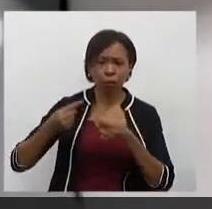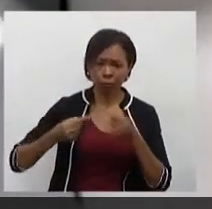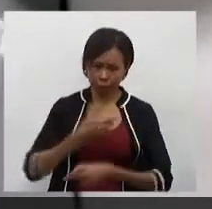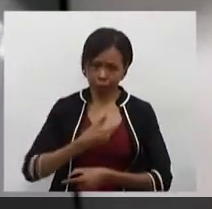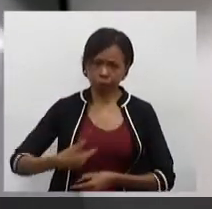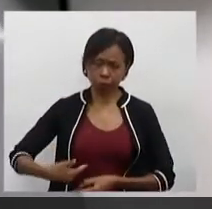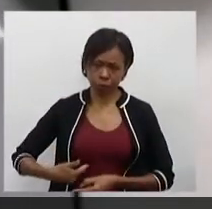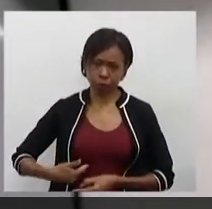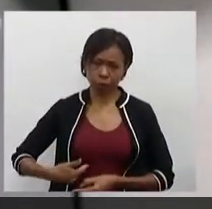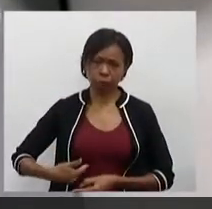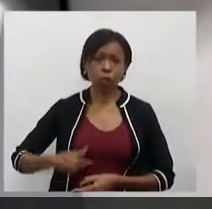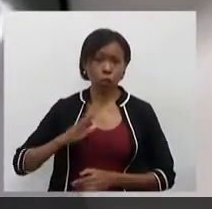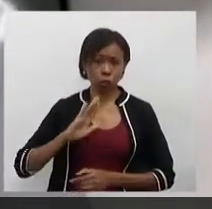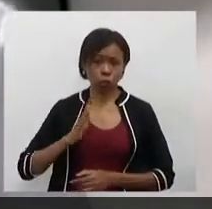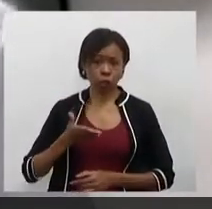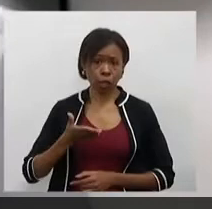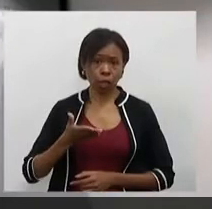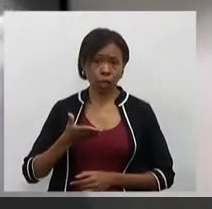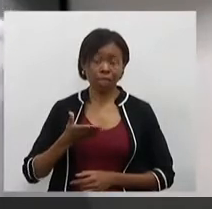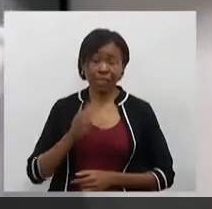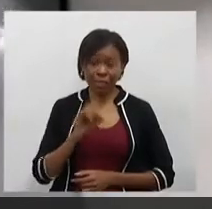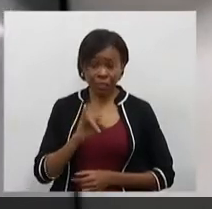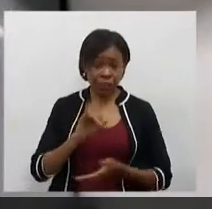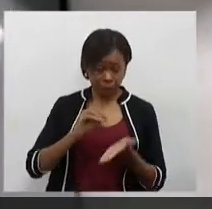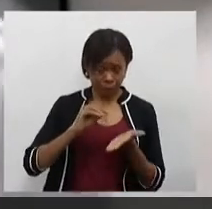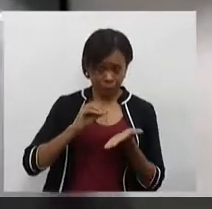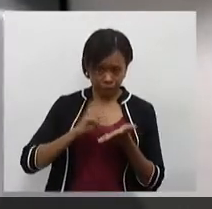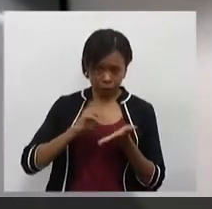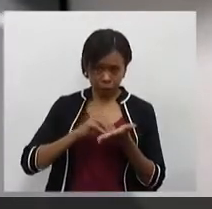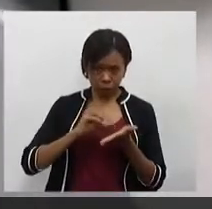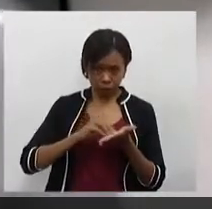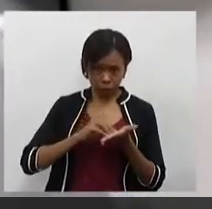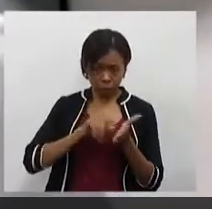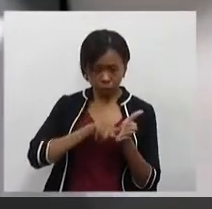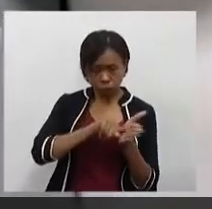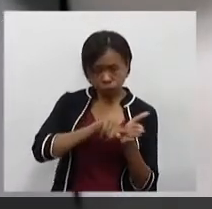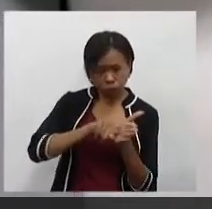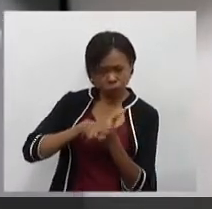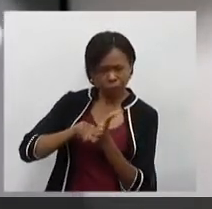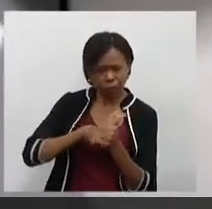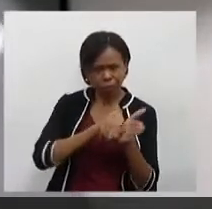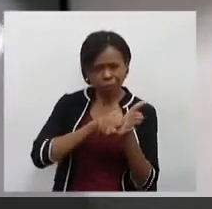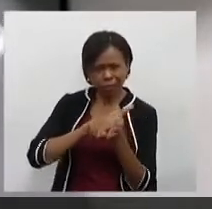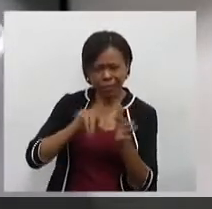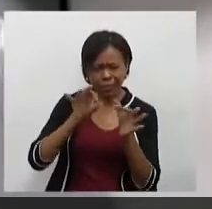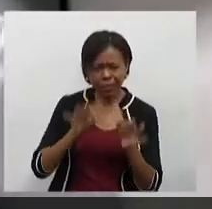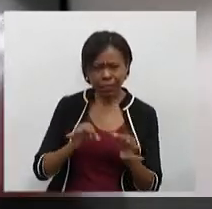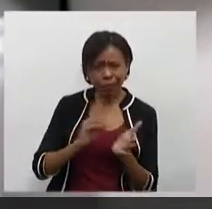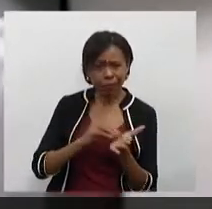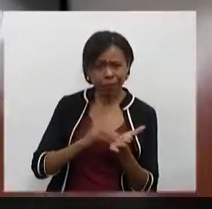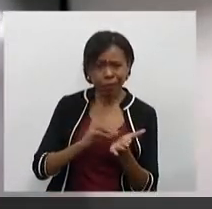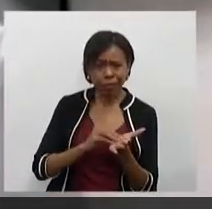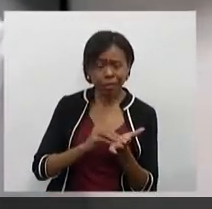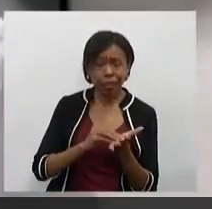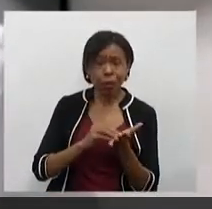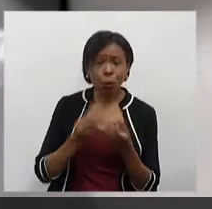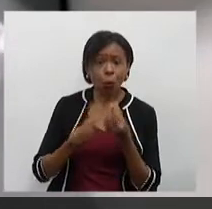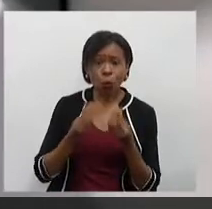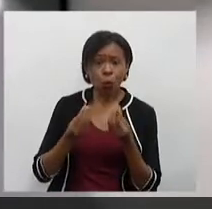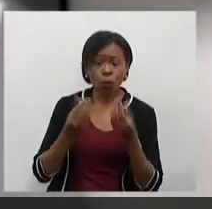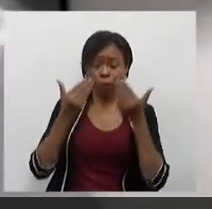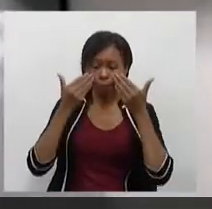oficiais atualizadas e transparentes, a ação estatal se torna menos eficiente e mais distante